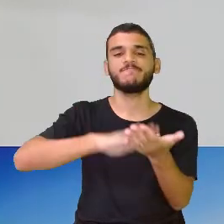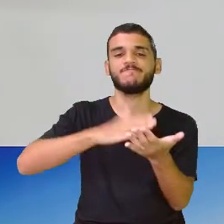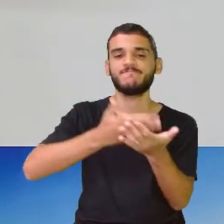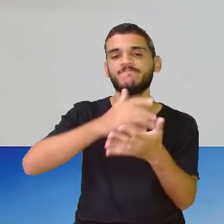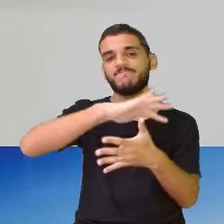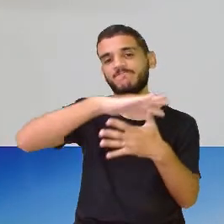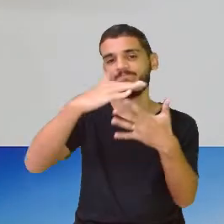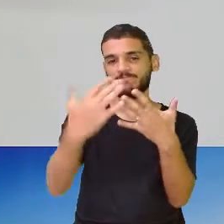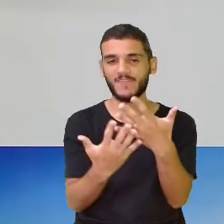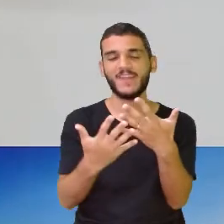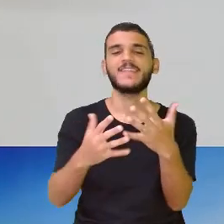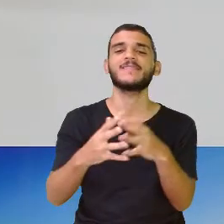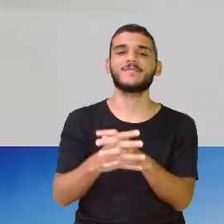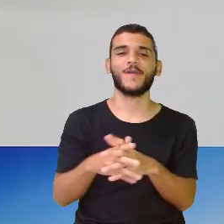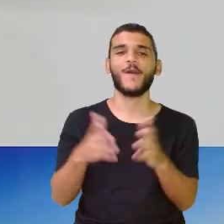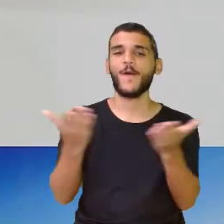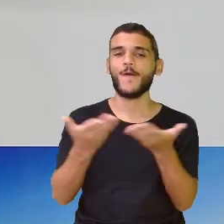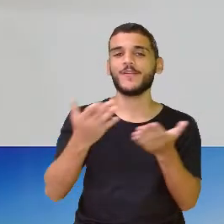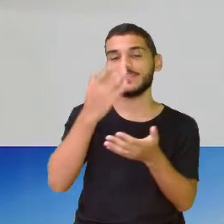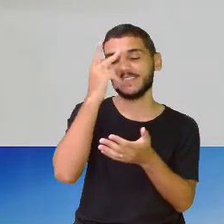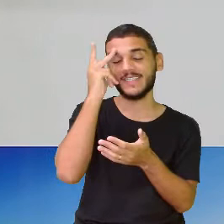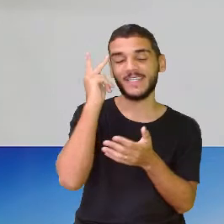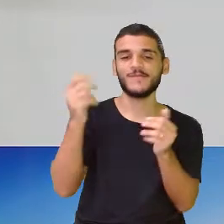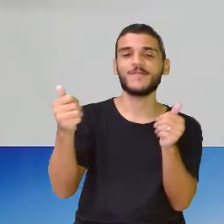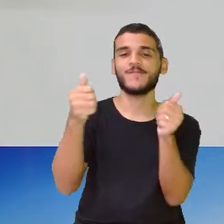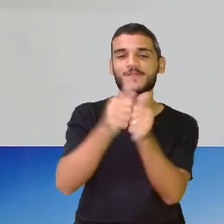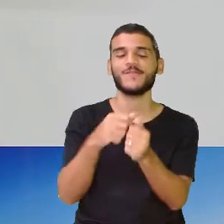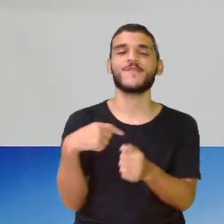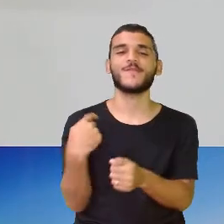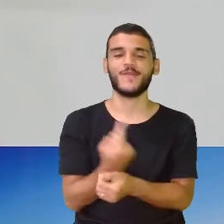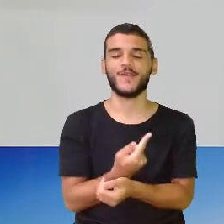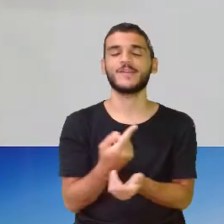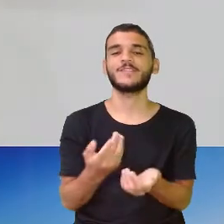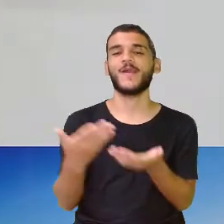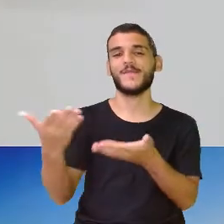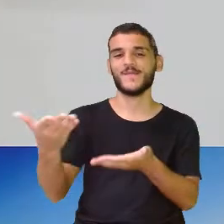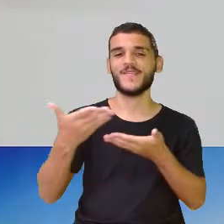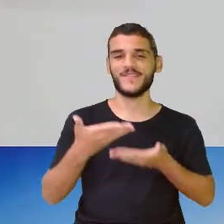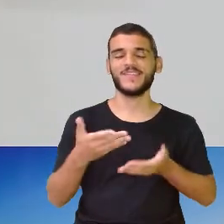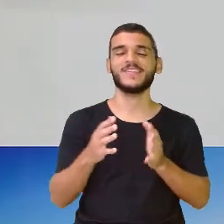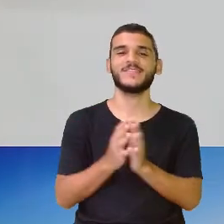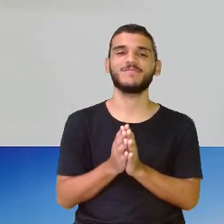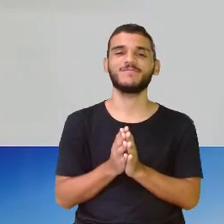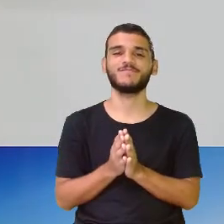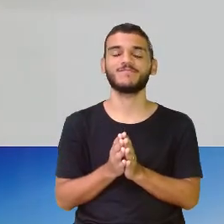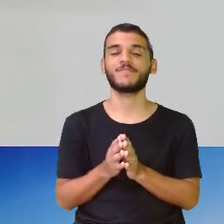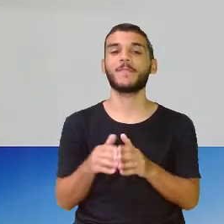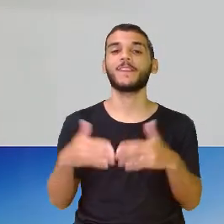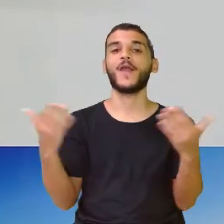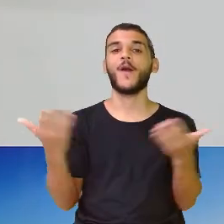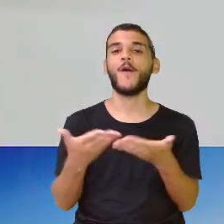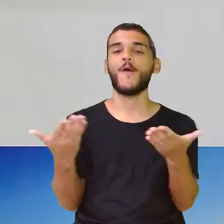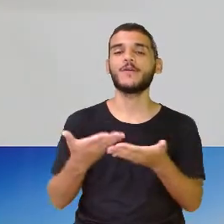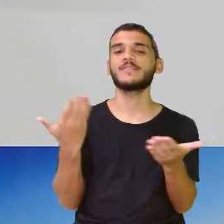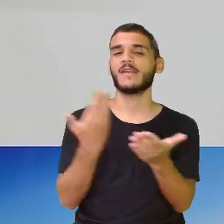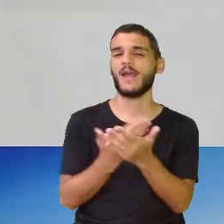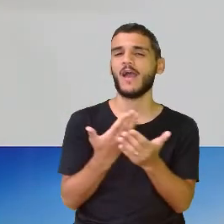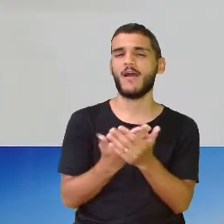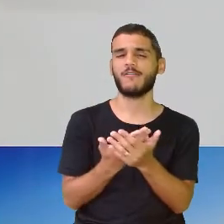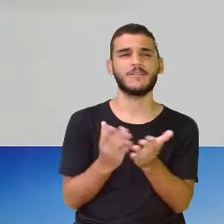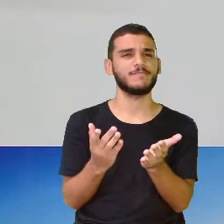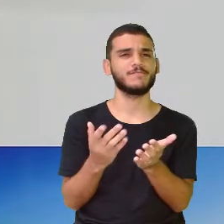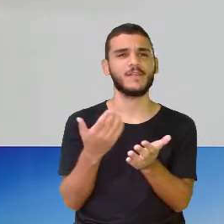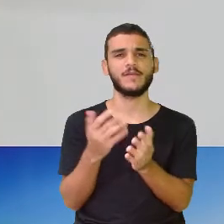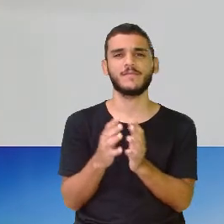hoje nós estamos aqui com o Clisma. Seja muito bem-vindo, Clisma. E aí vamos para mais uma aula. Faltou alguém?